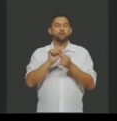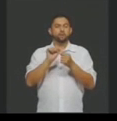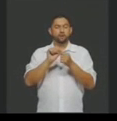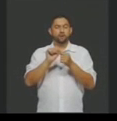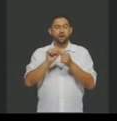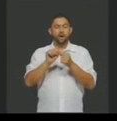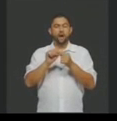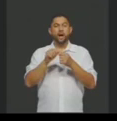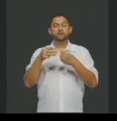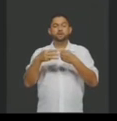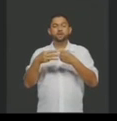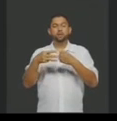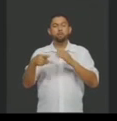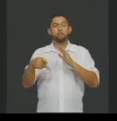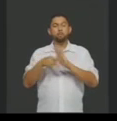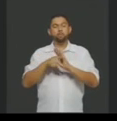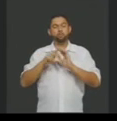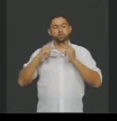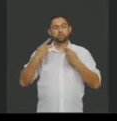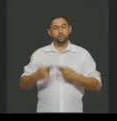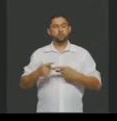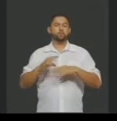nosso corpo.